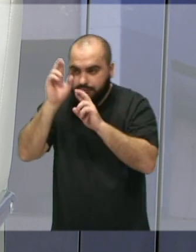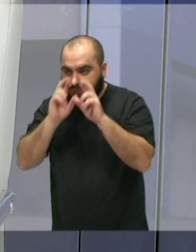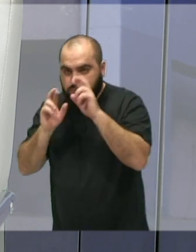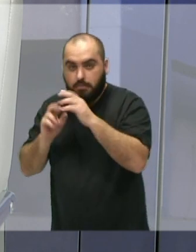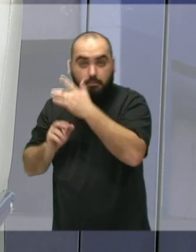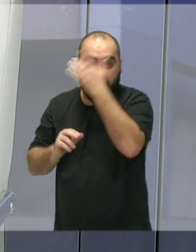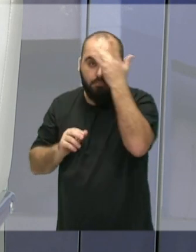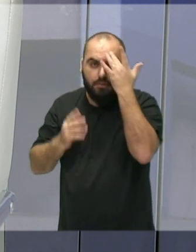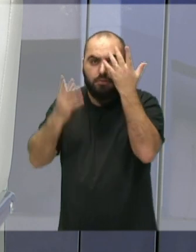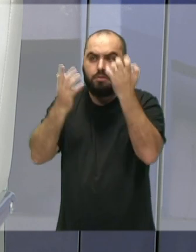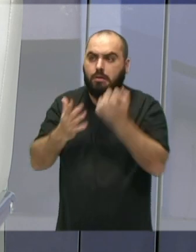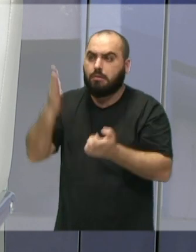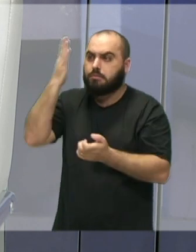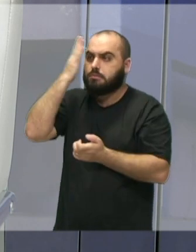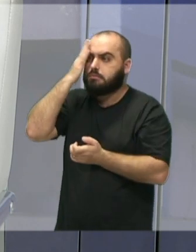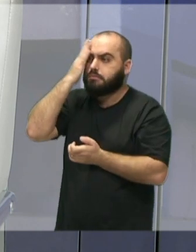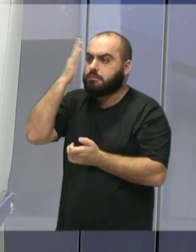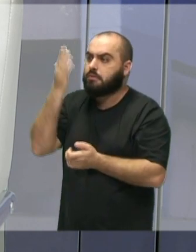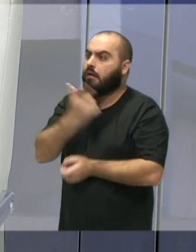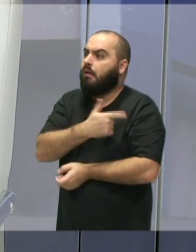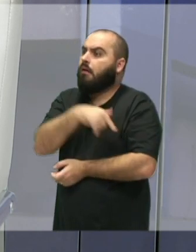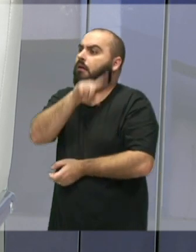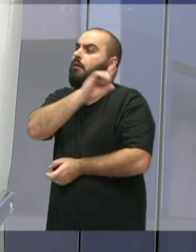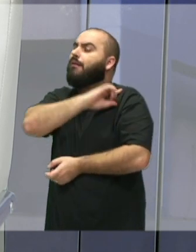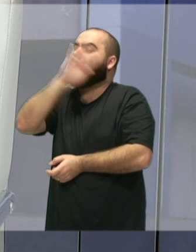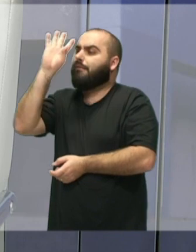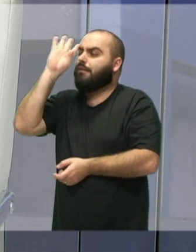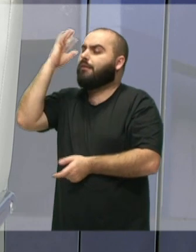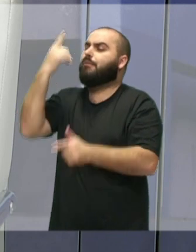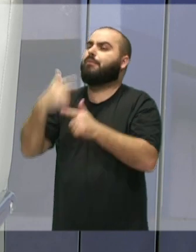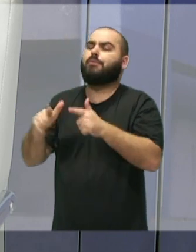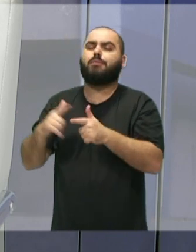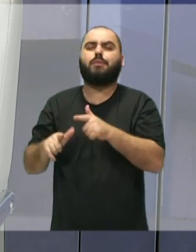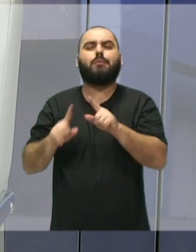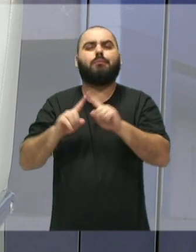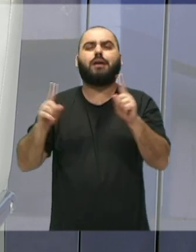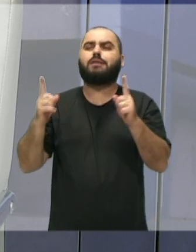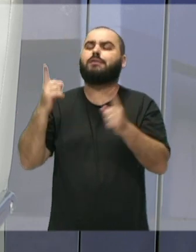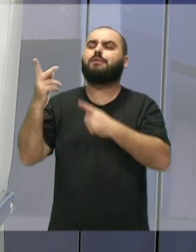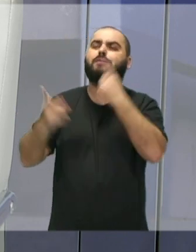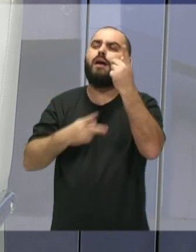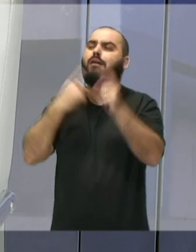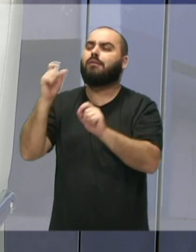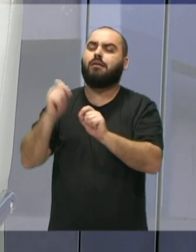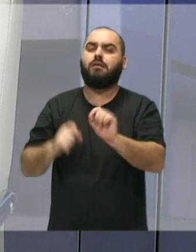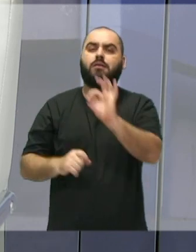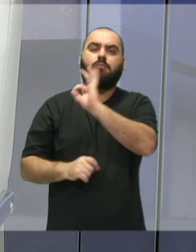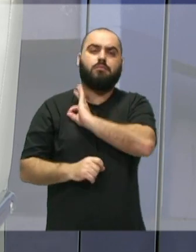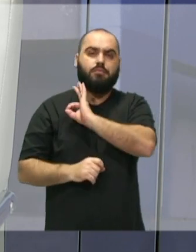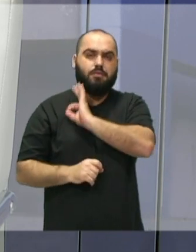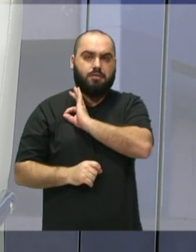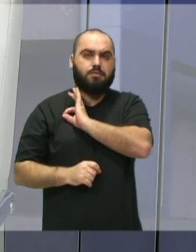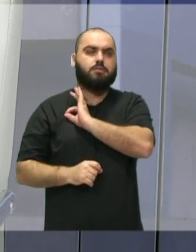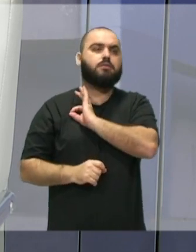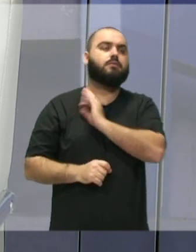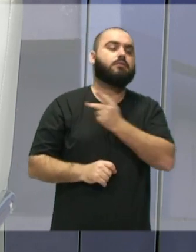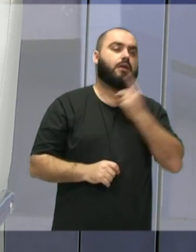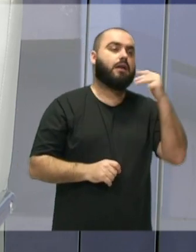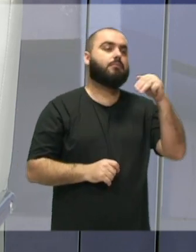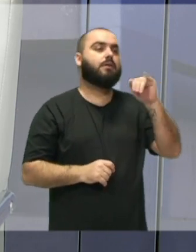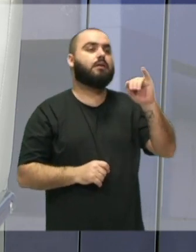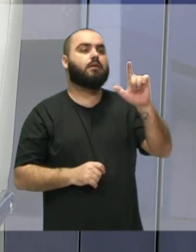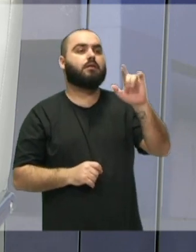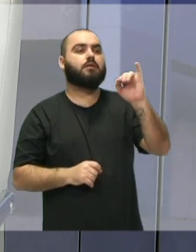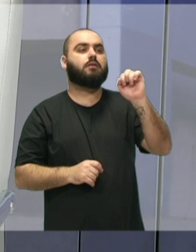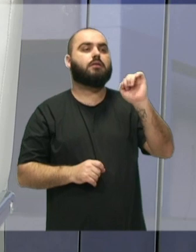procurar pelas autoridades para resolver esse impasse, elas não sabem com quem quer falar, porque se elas vão, ligam para a Polícia Civil, diz que é militar, militar diz que não